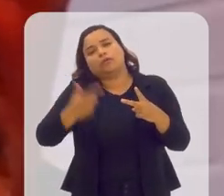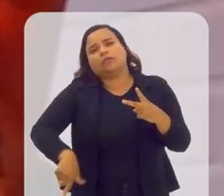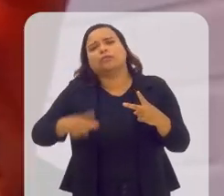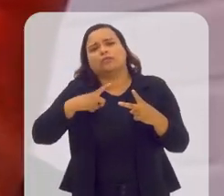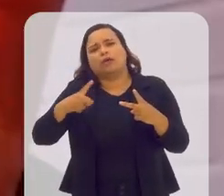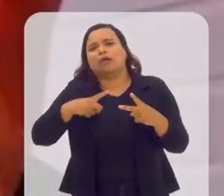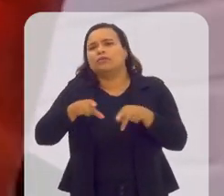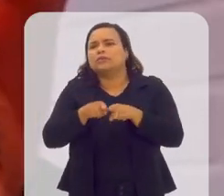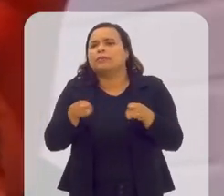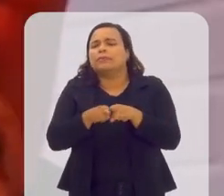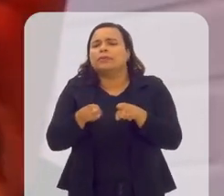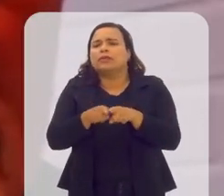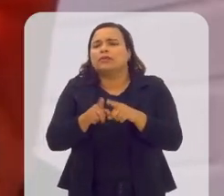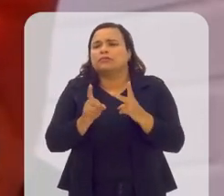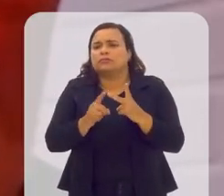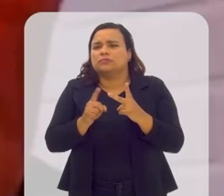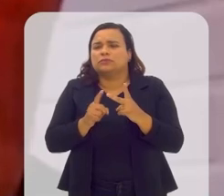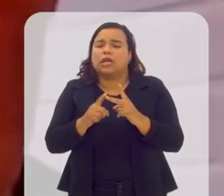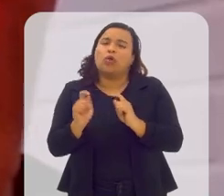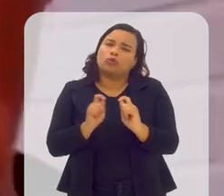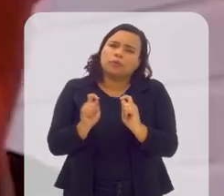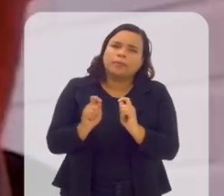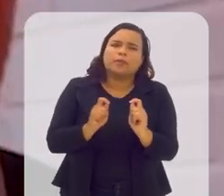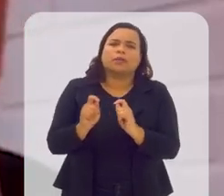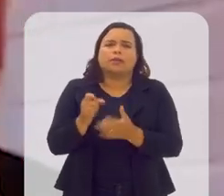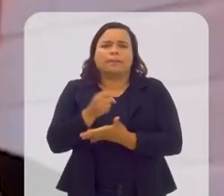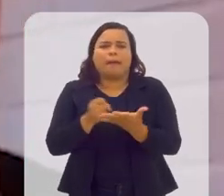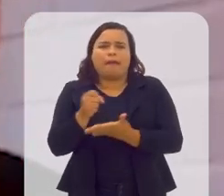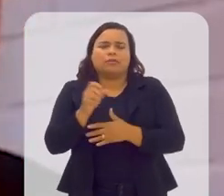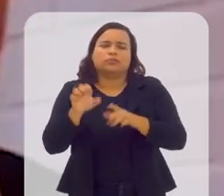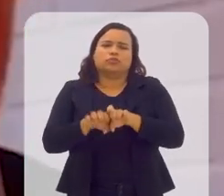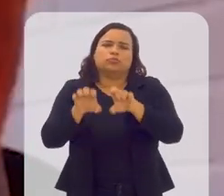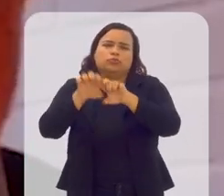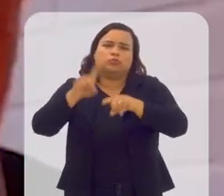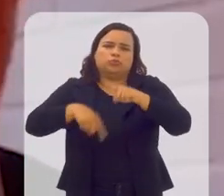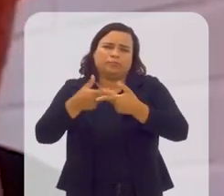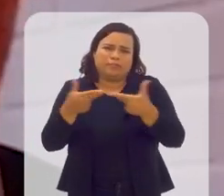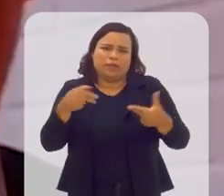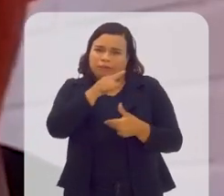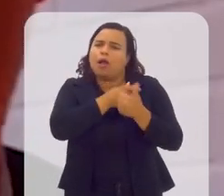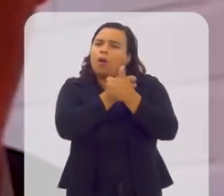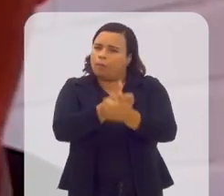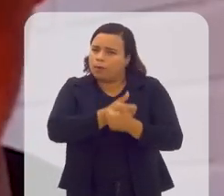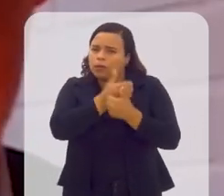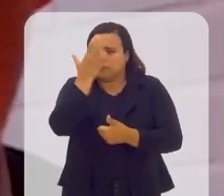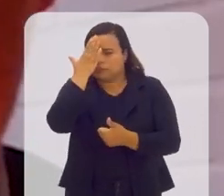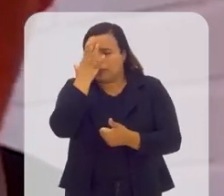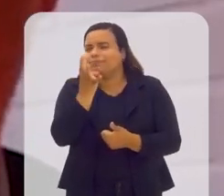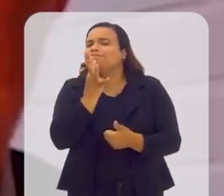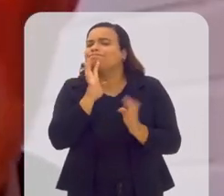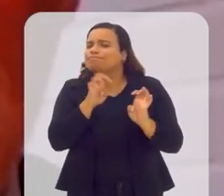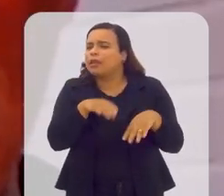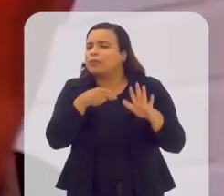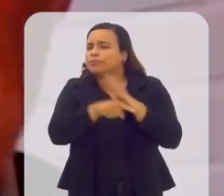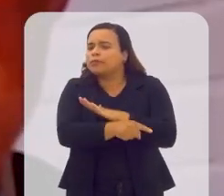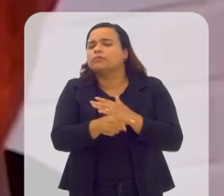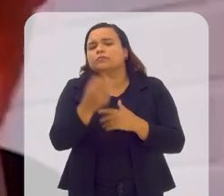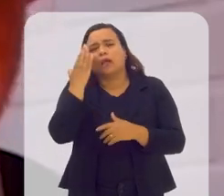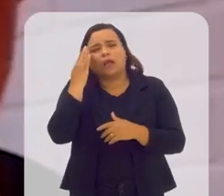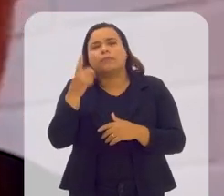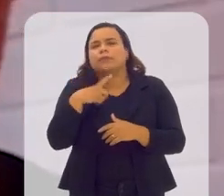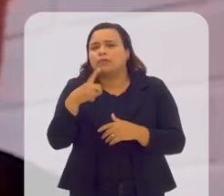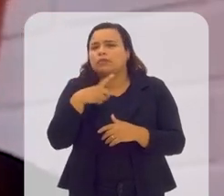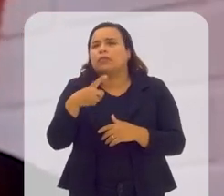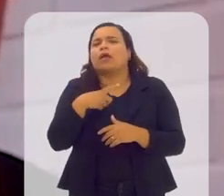aí toda a situação da economia, a base da infraestrutura, que você acompanha bem com a gente aí. Né? Nós